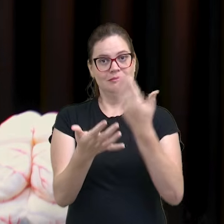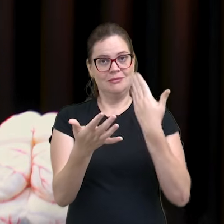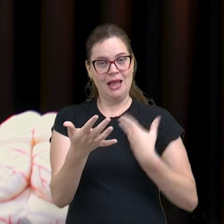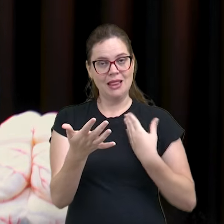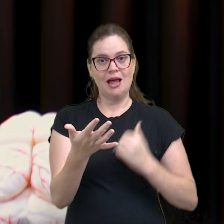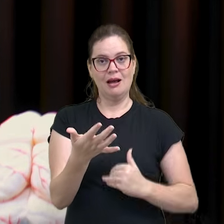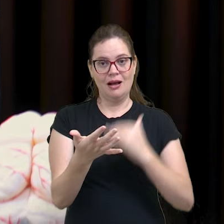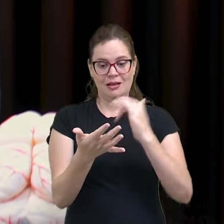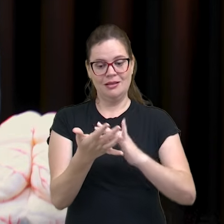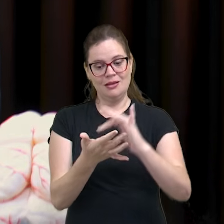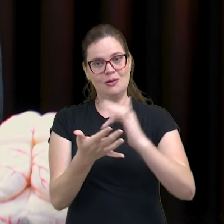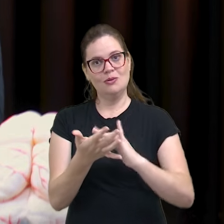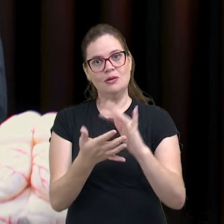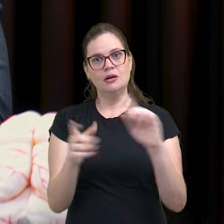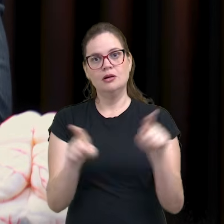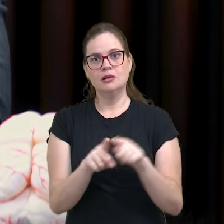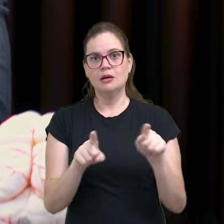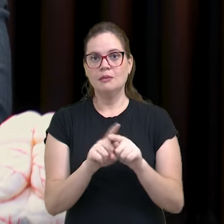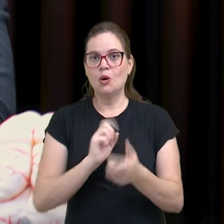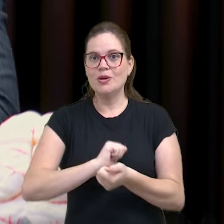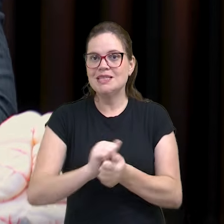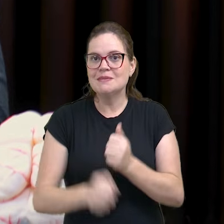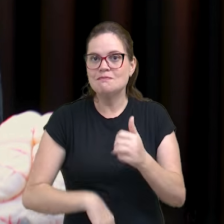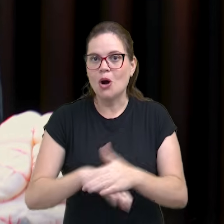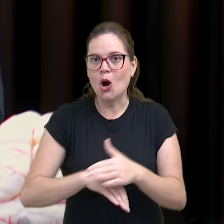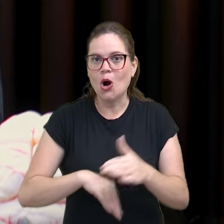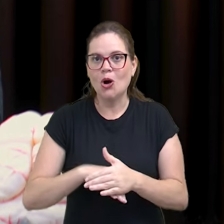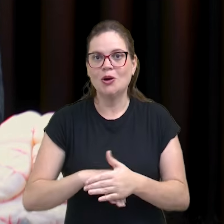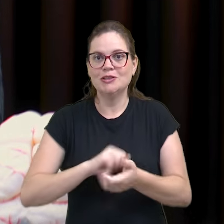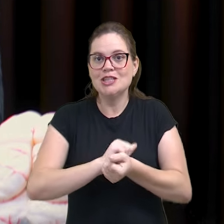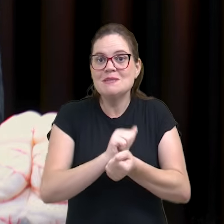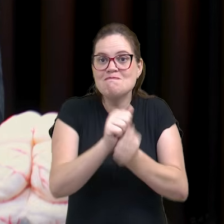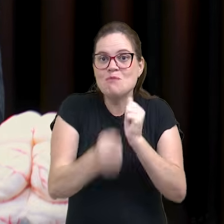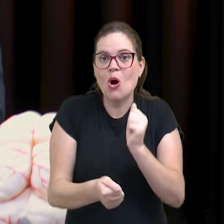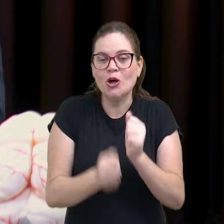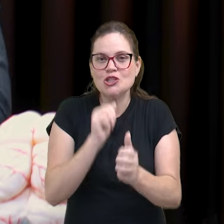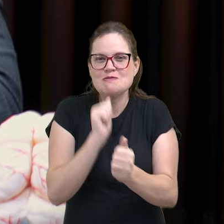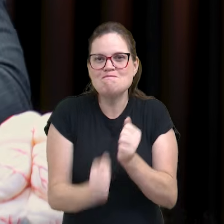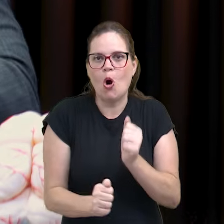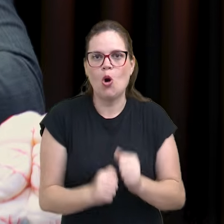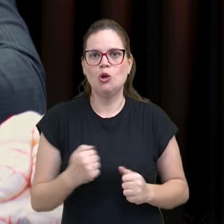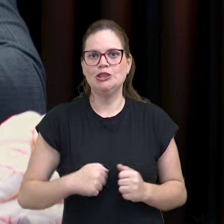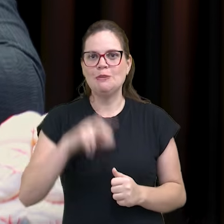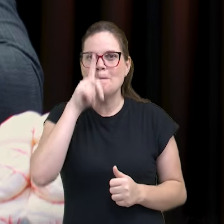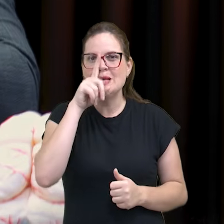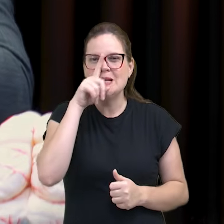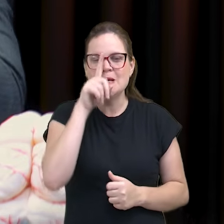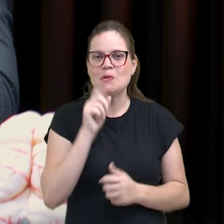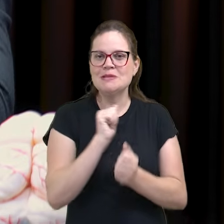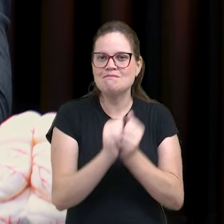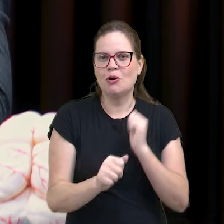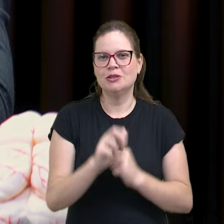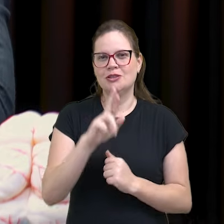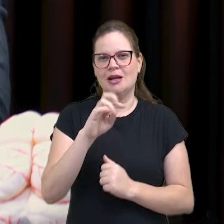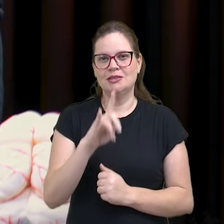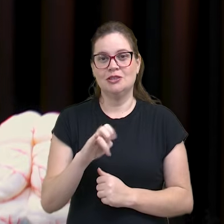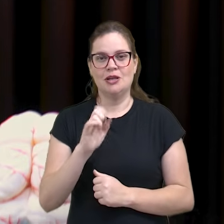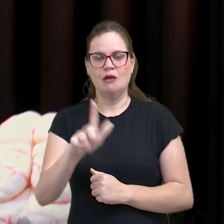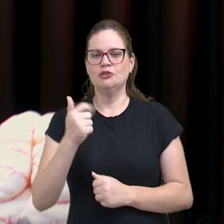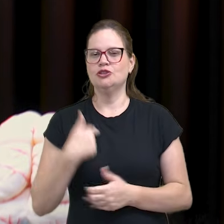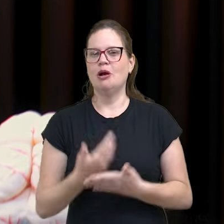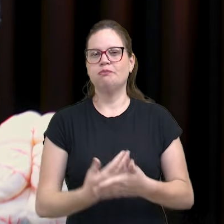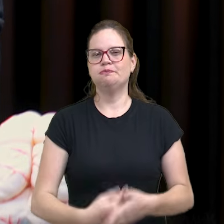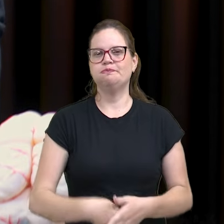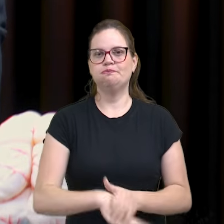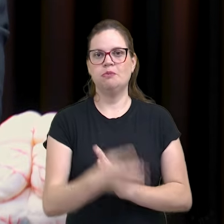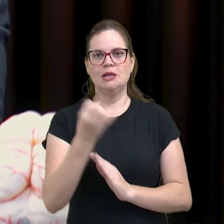esportes radicais. Tem pessoas que estão tão acostumadas com o esporte radical que o dia que ele tirar para ficar de folga na casa